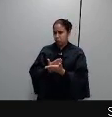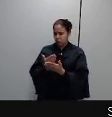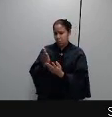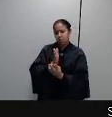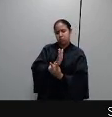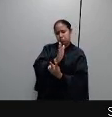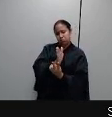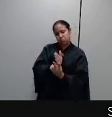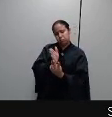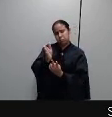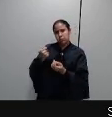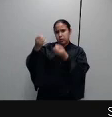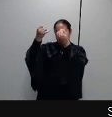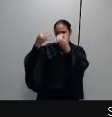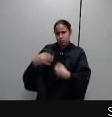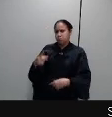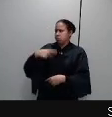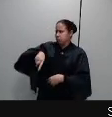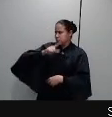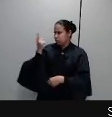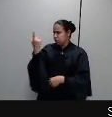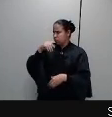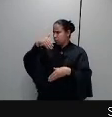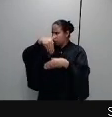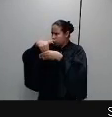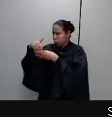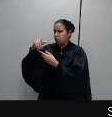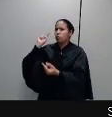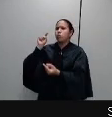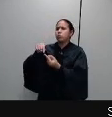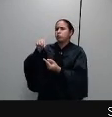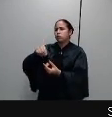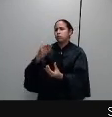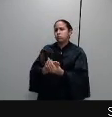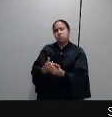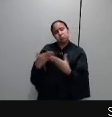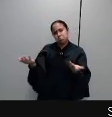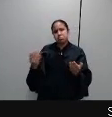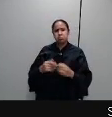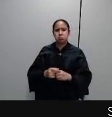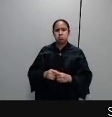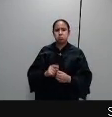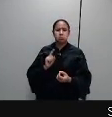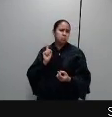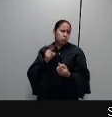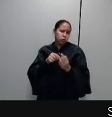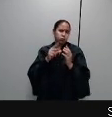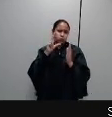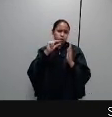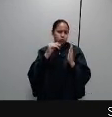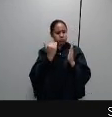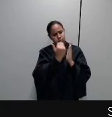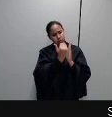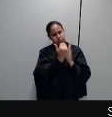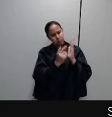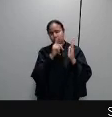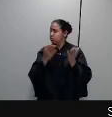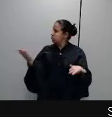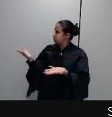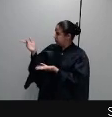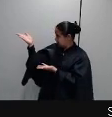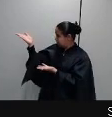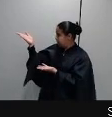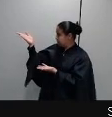ao exame do mérito é esse o motivo destaque Mas vamos ouvir agora o relator que tem a palavra você também o quanto foi